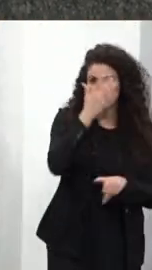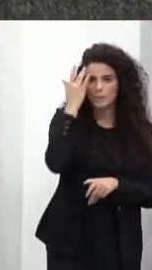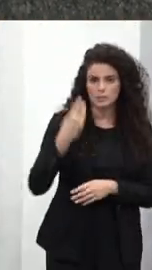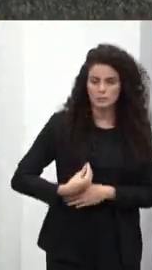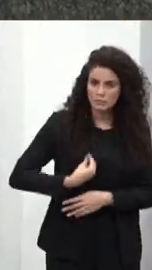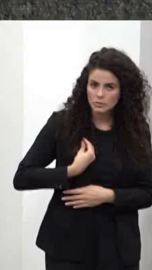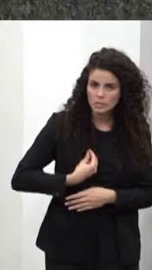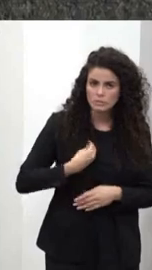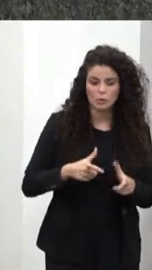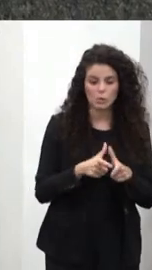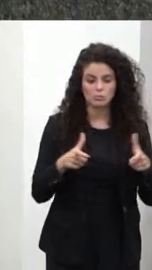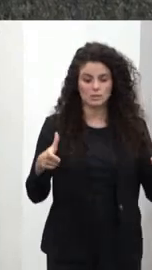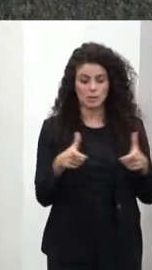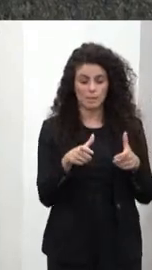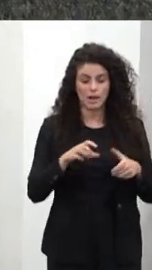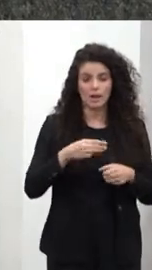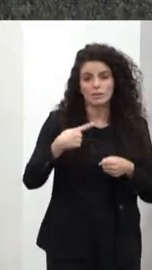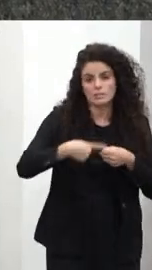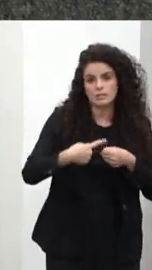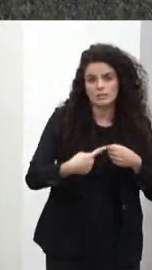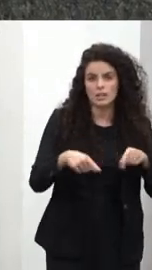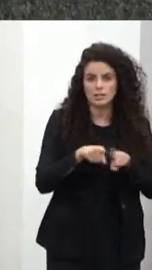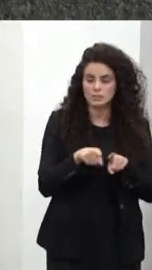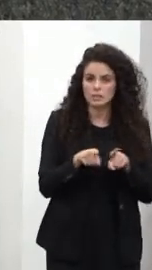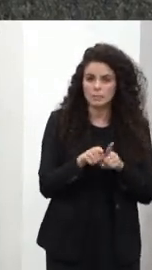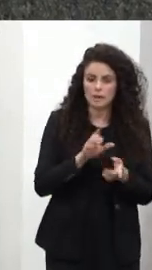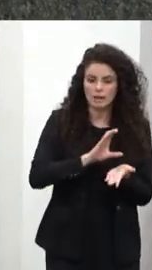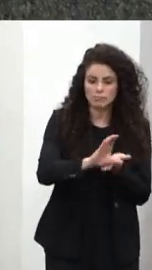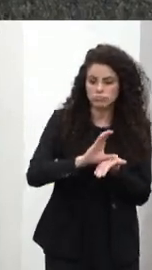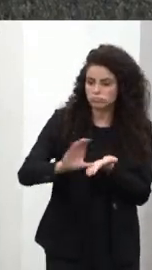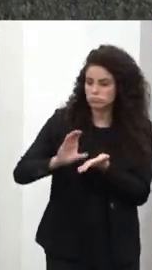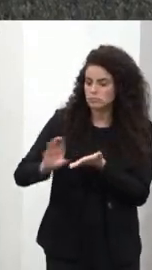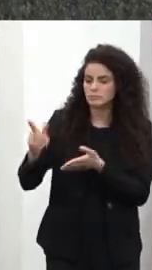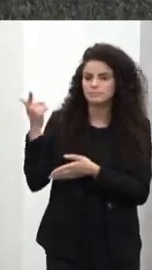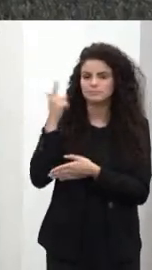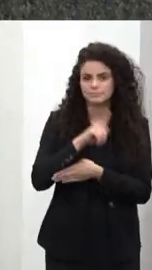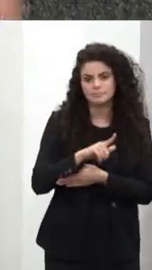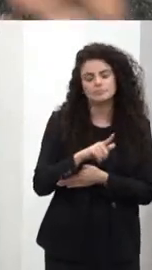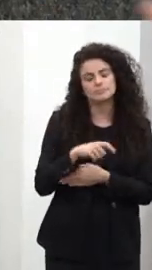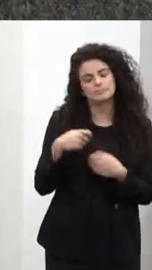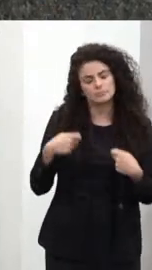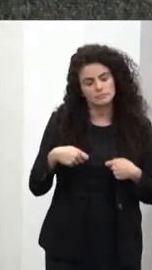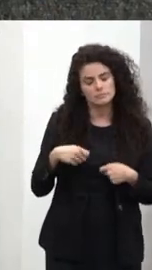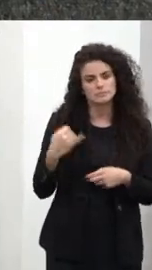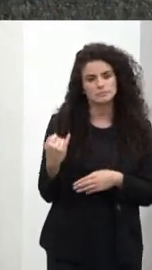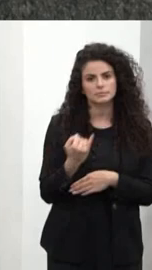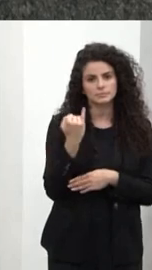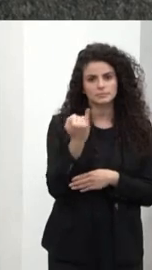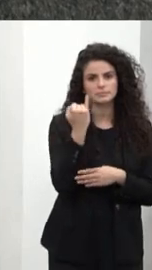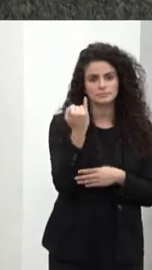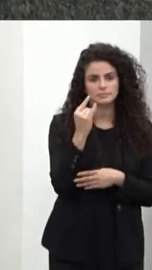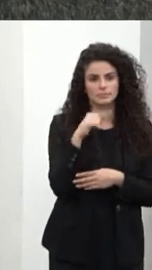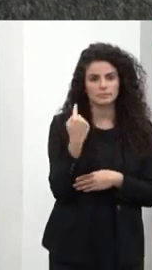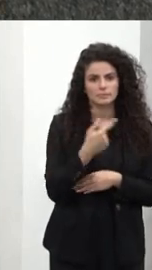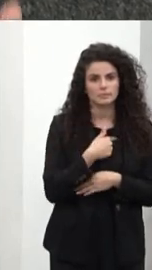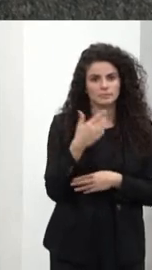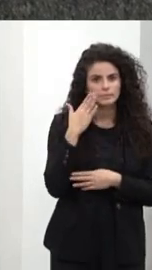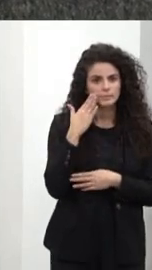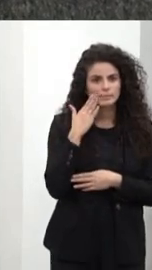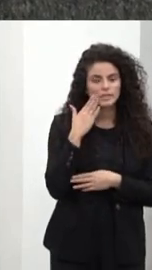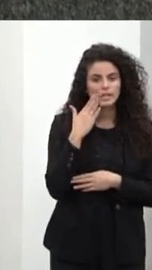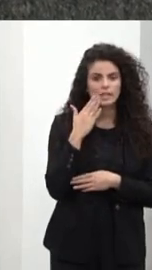você garantem pelo menos um mínimo de distribuição Mas enfim são critérios aí que tem que eu acho muito apropriado né o Rafael aqui